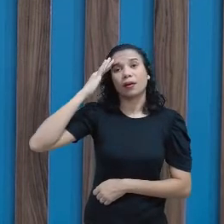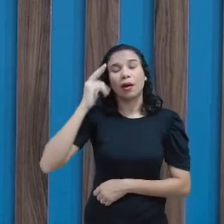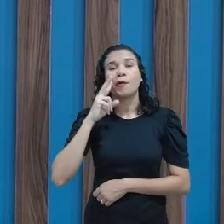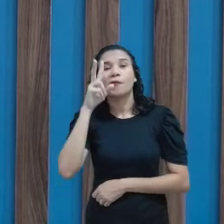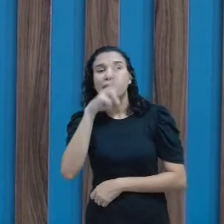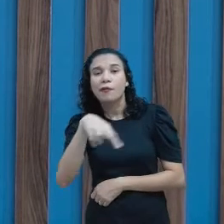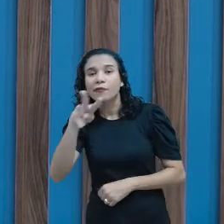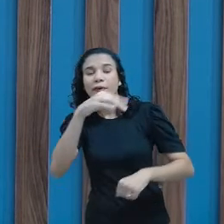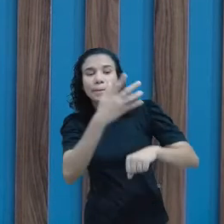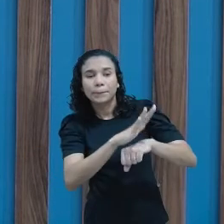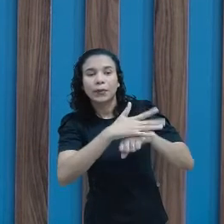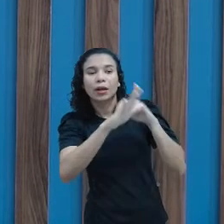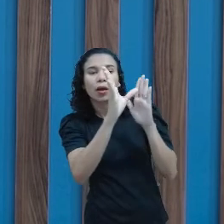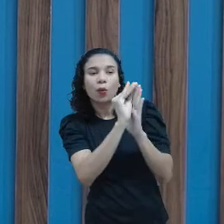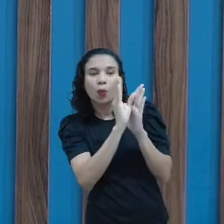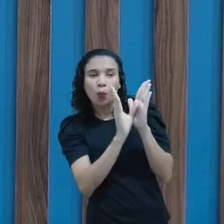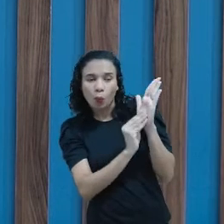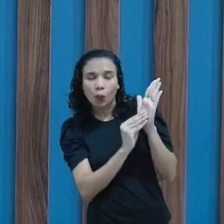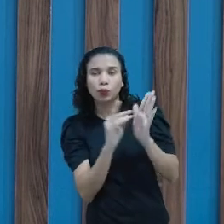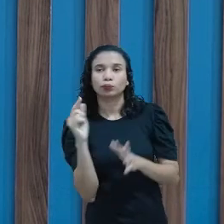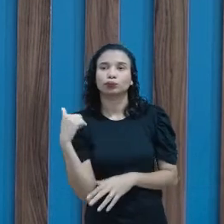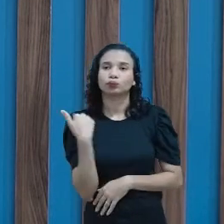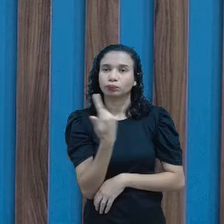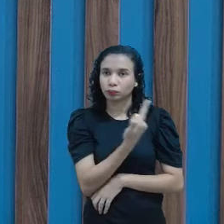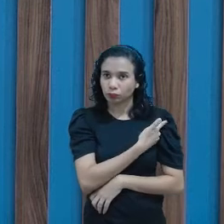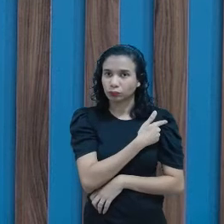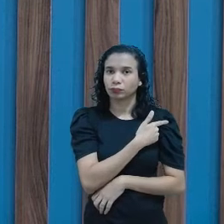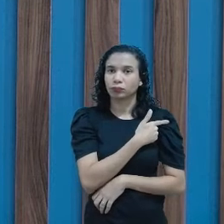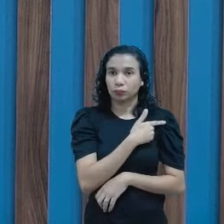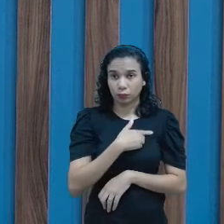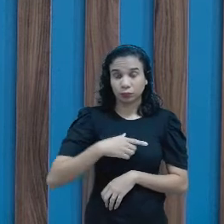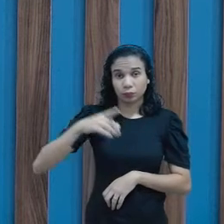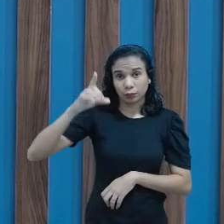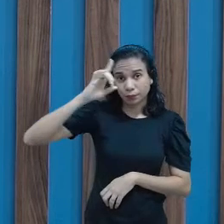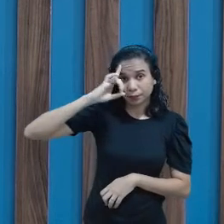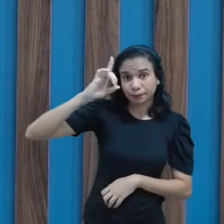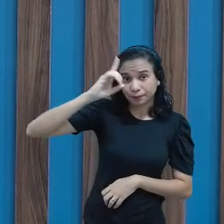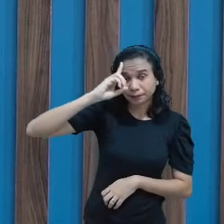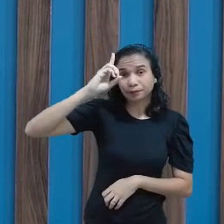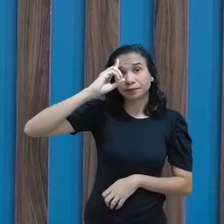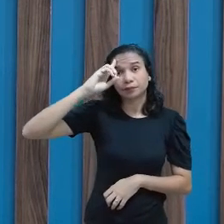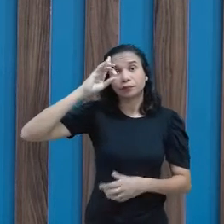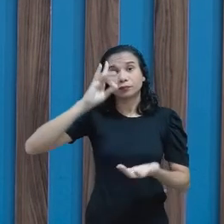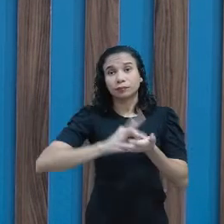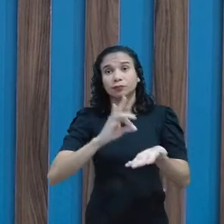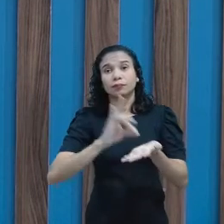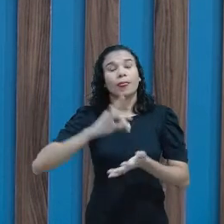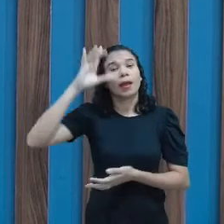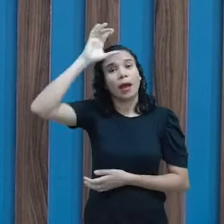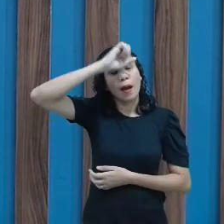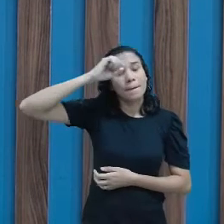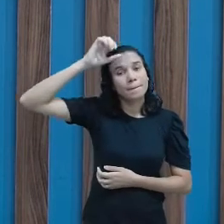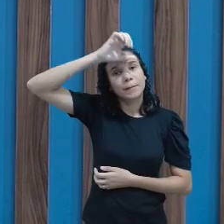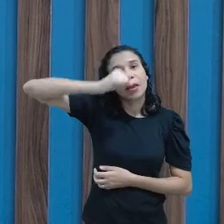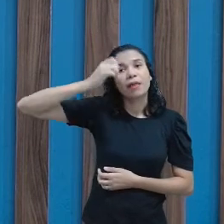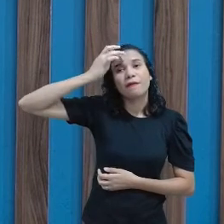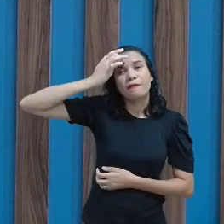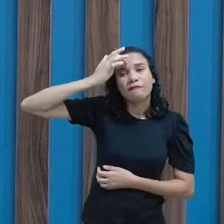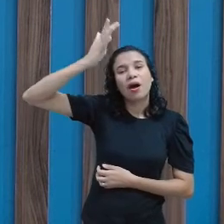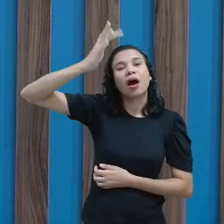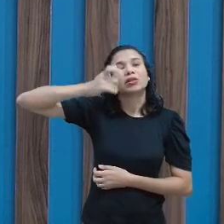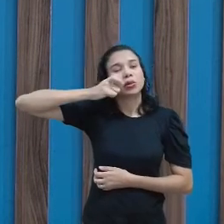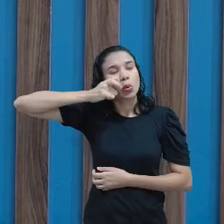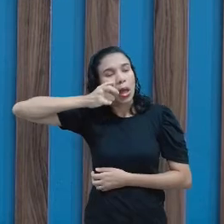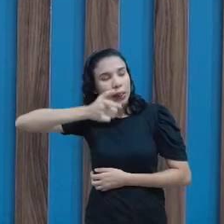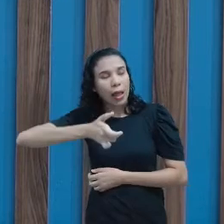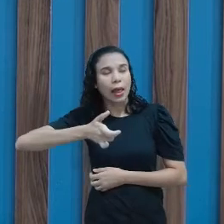vê a aplicação do conteúdo da gente no dia a dia, aí a gente aprende com mais facilidade, fica com mais